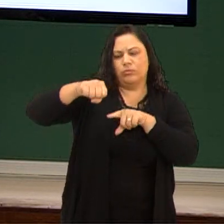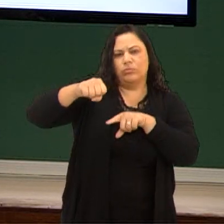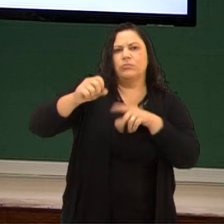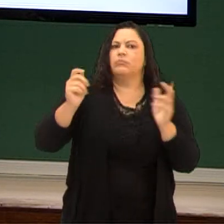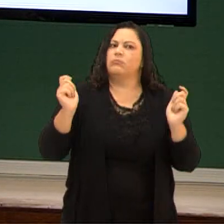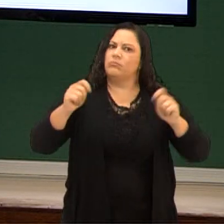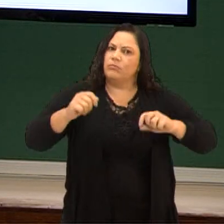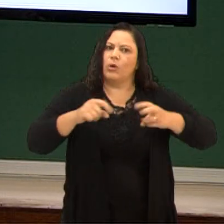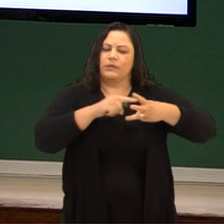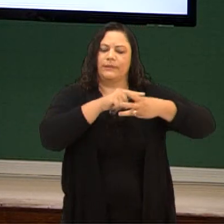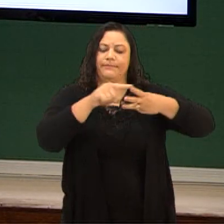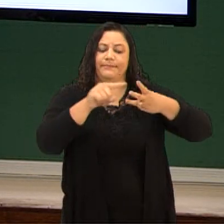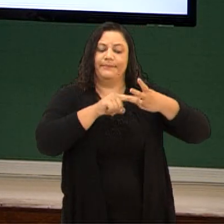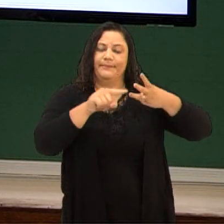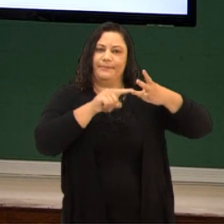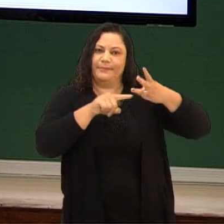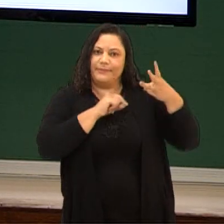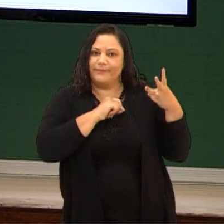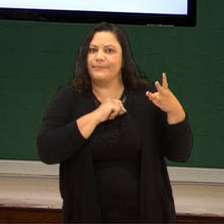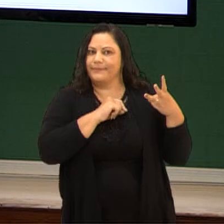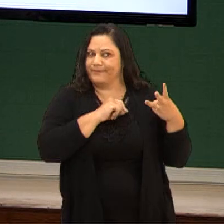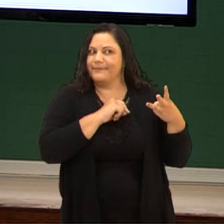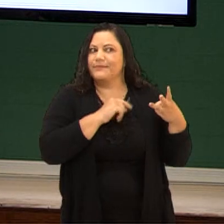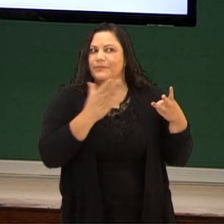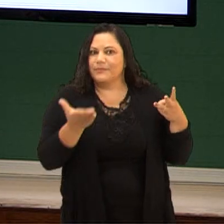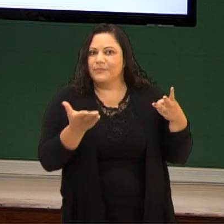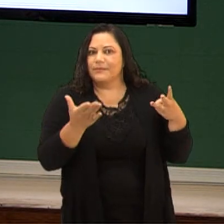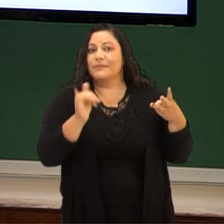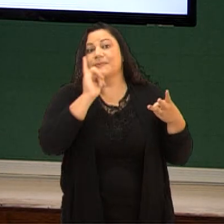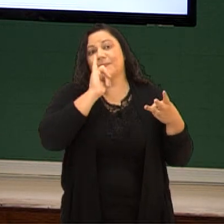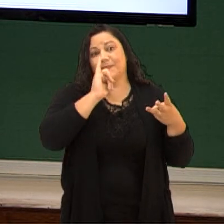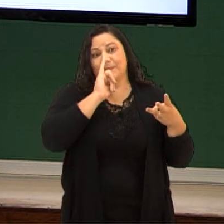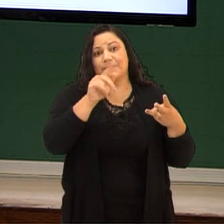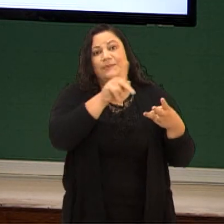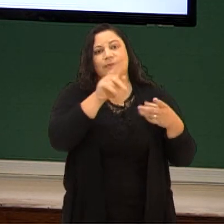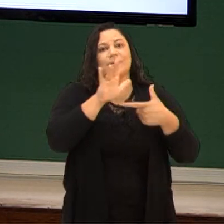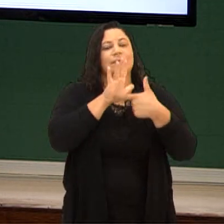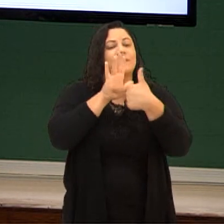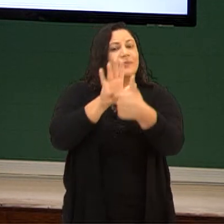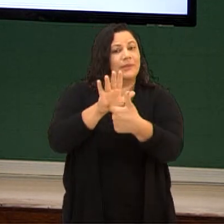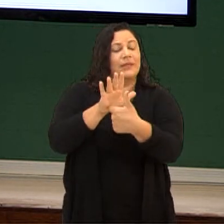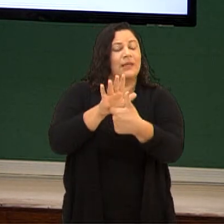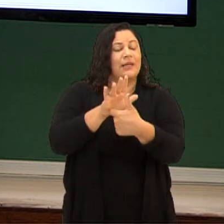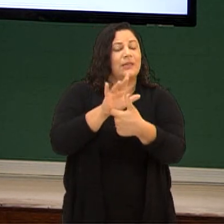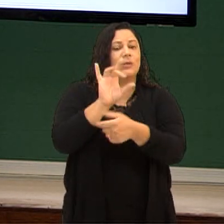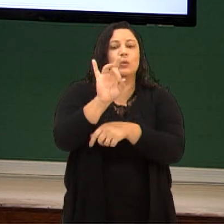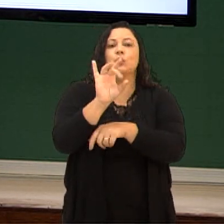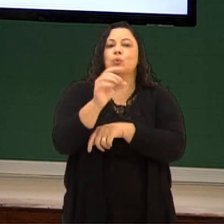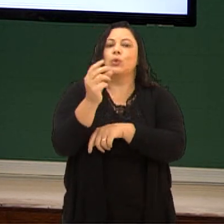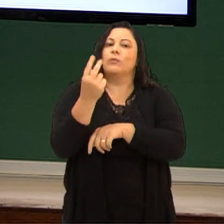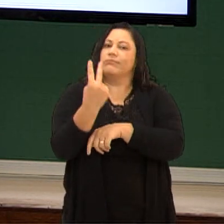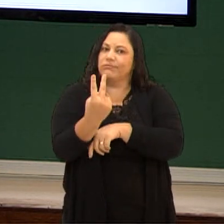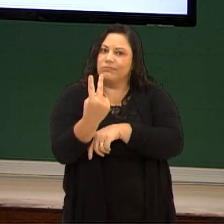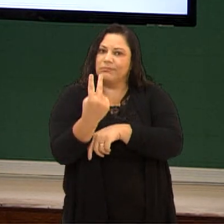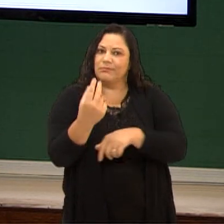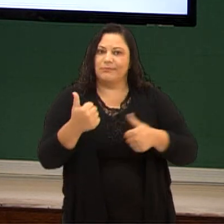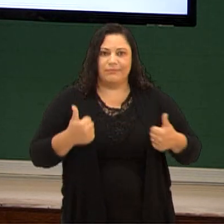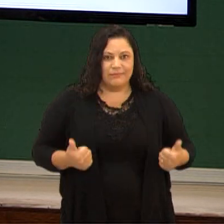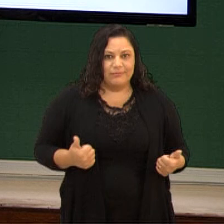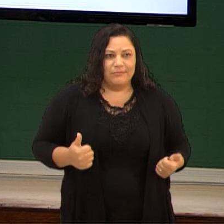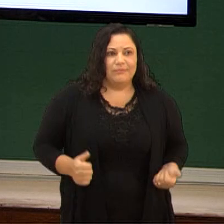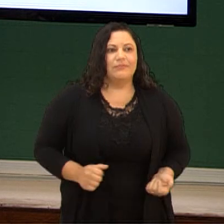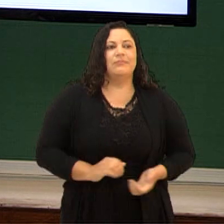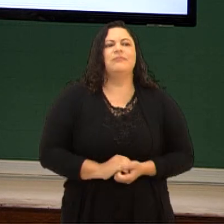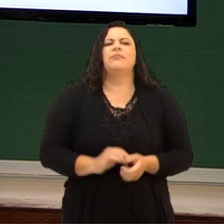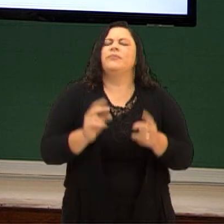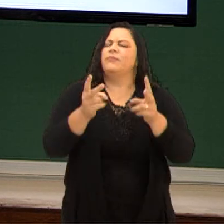3 ângulos aí, eu vou ter 3 divisões. Mas nesses exemplos que a professora está mostrando, temos apenas 2 ângulos, certo? E